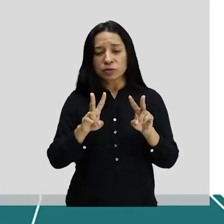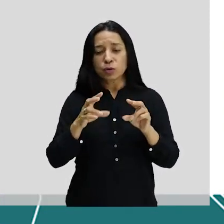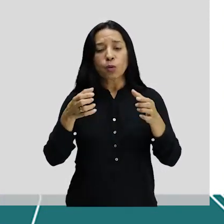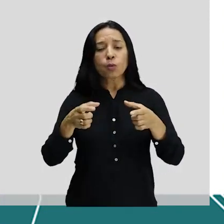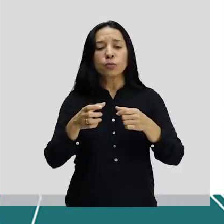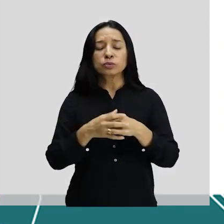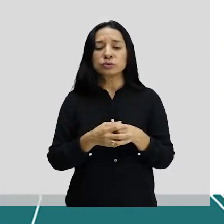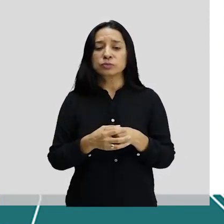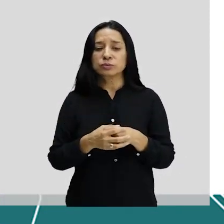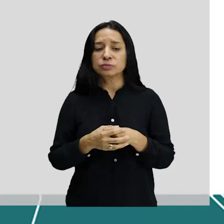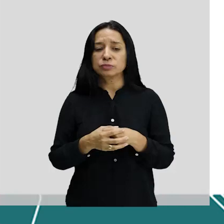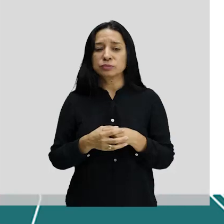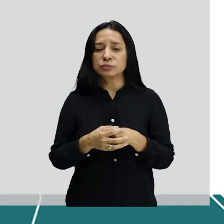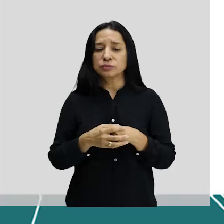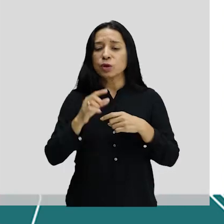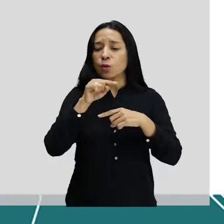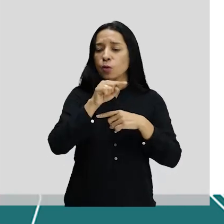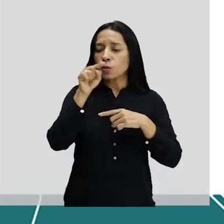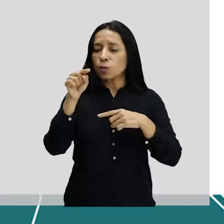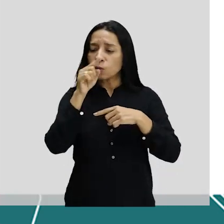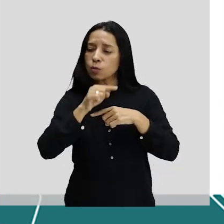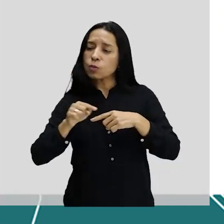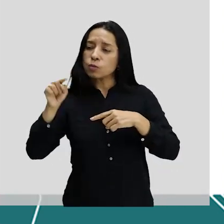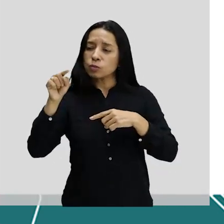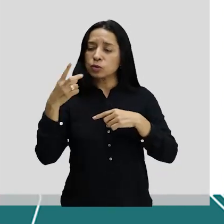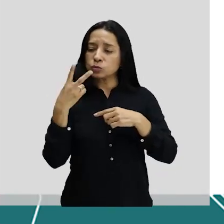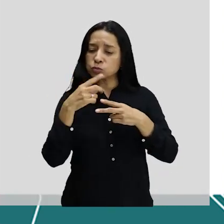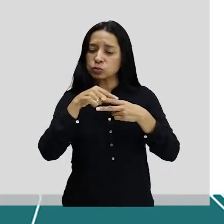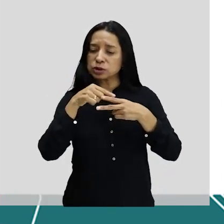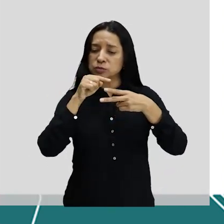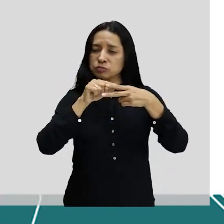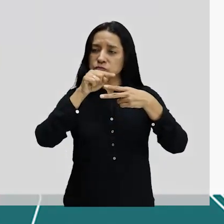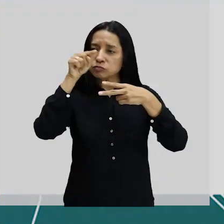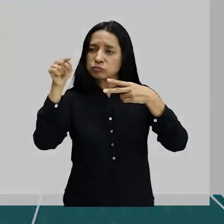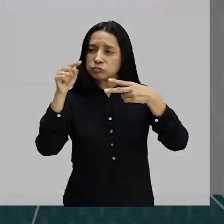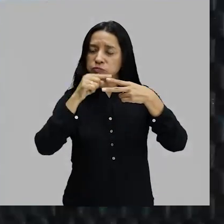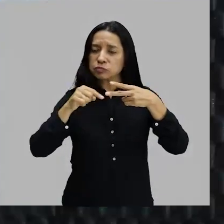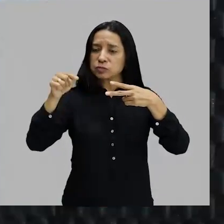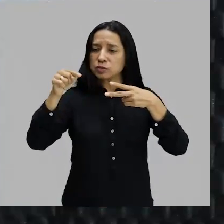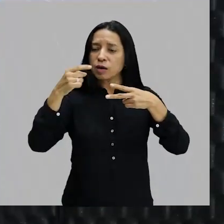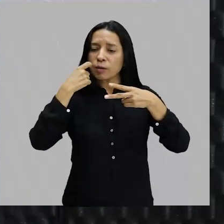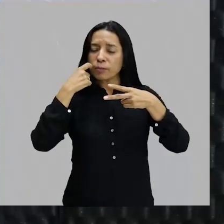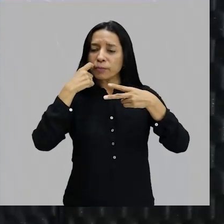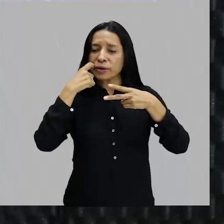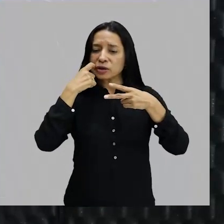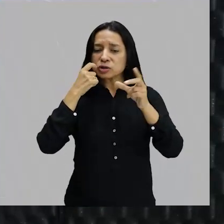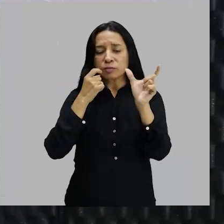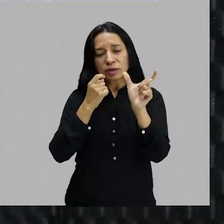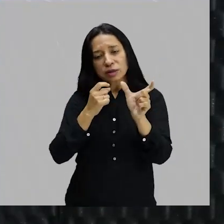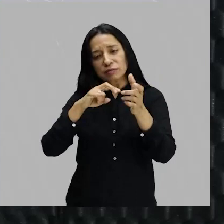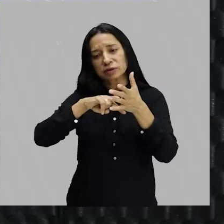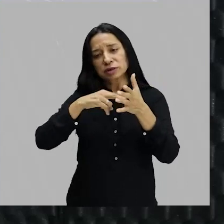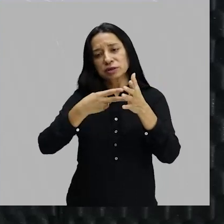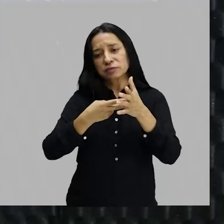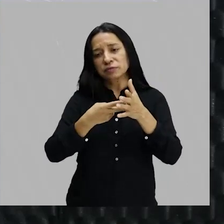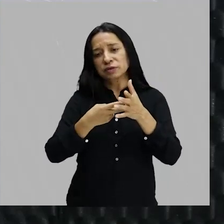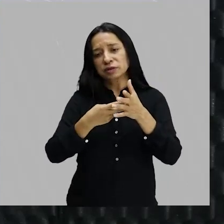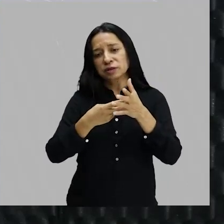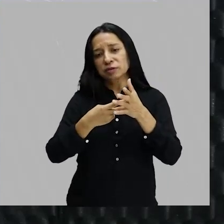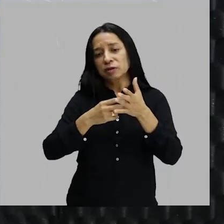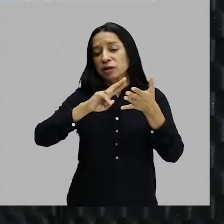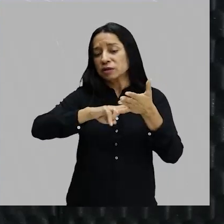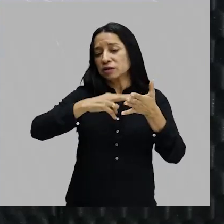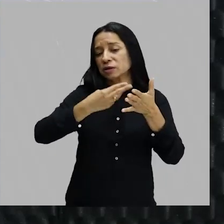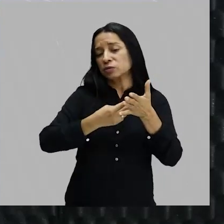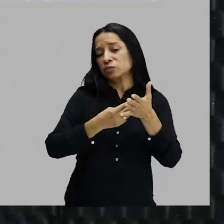curvas apenas. Uma, duas. A figura do peixe, ou melhor, a palavra peixe em grego se escreve da seguinte maneira: ictis. Se a gente for